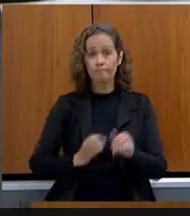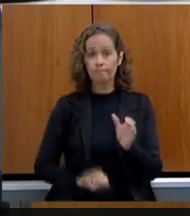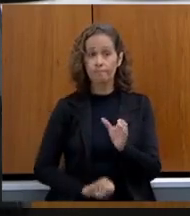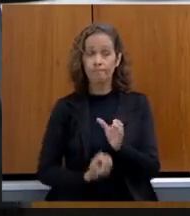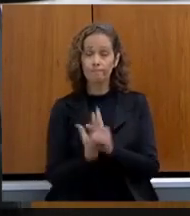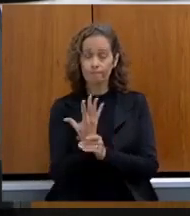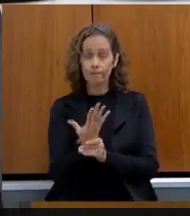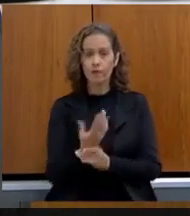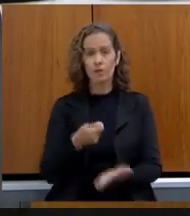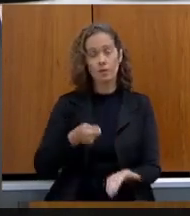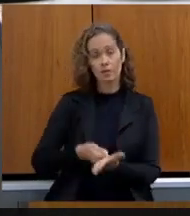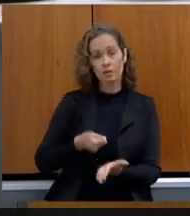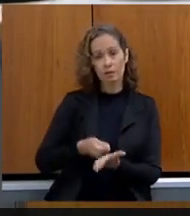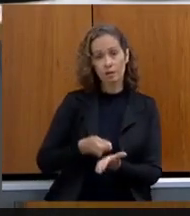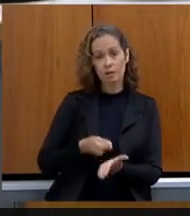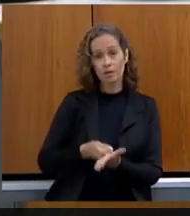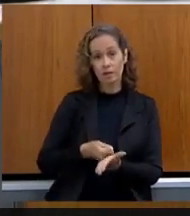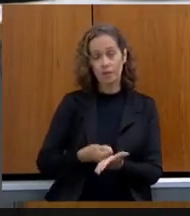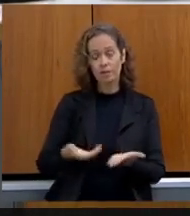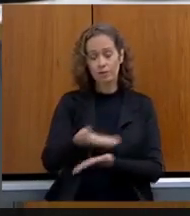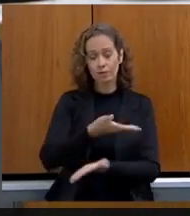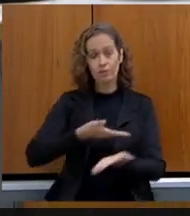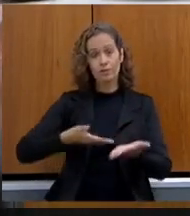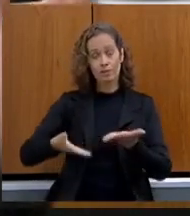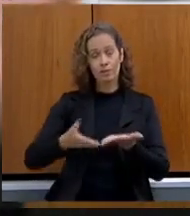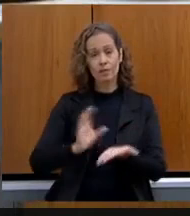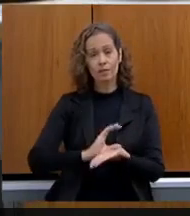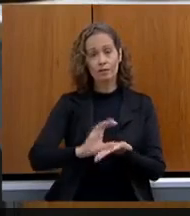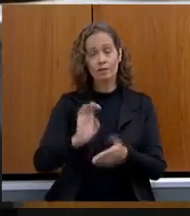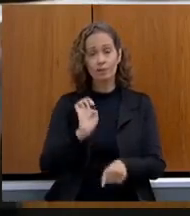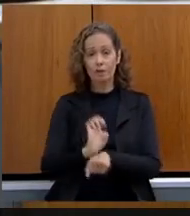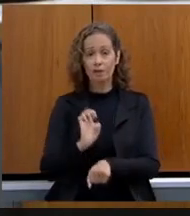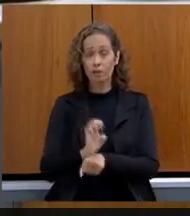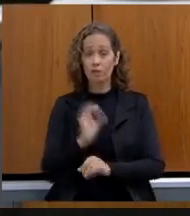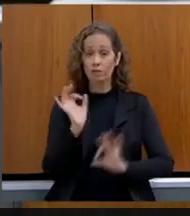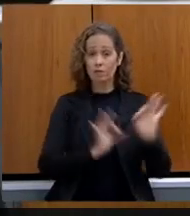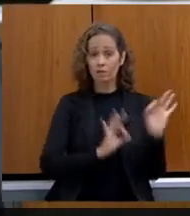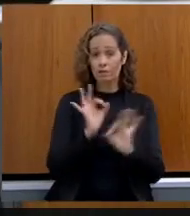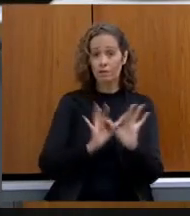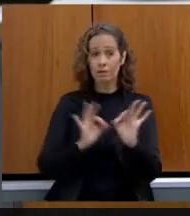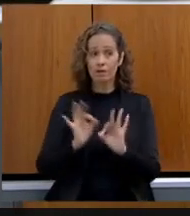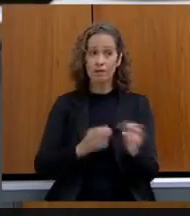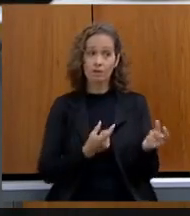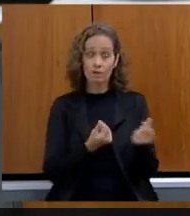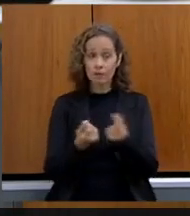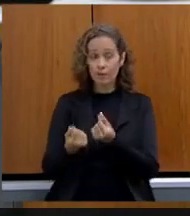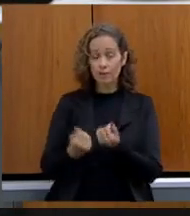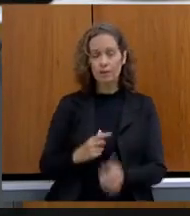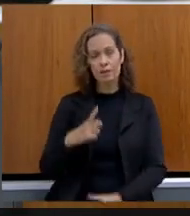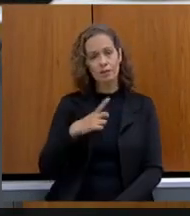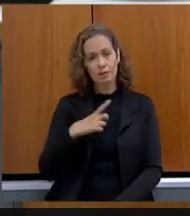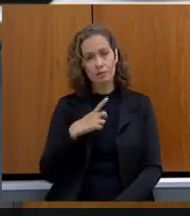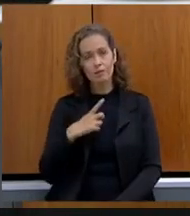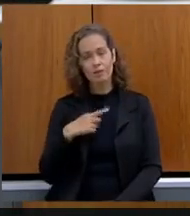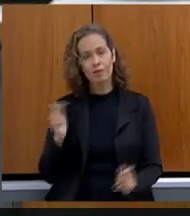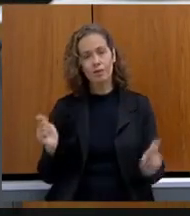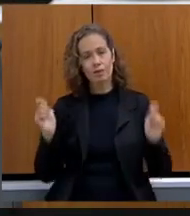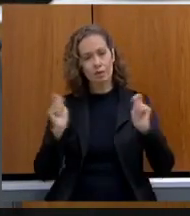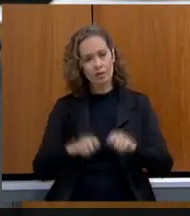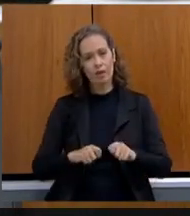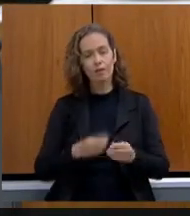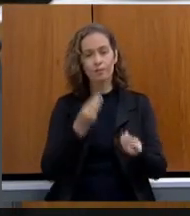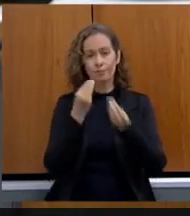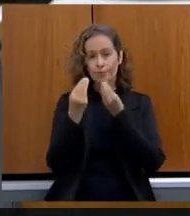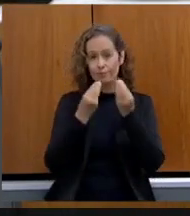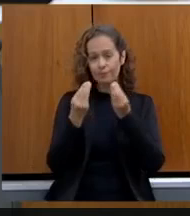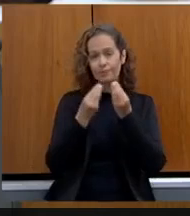regulamentando a obrigatoriedade do repasse estadual e com essa organização financeira tivemos condição de anunciado obra da merenda